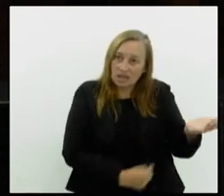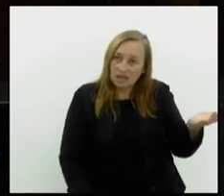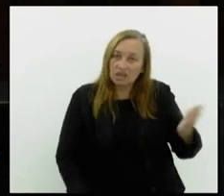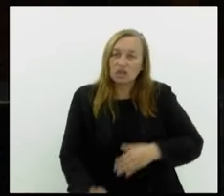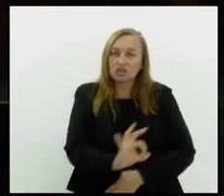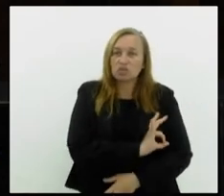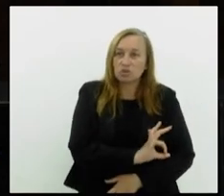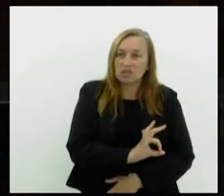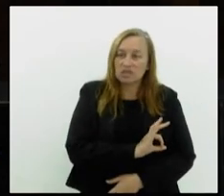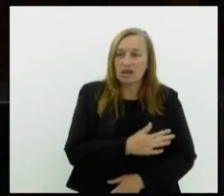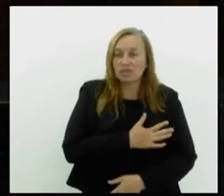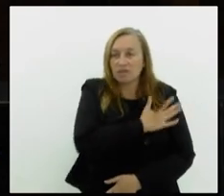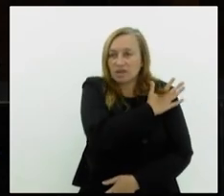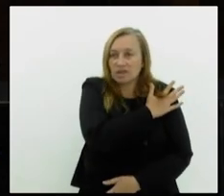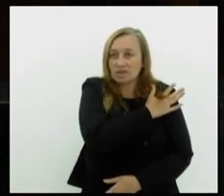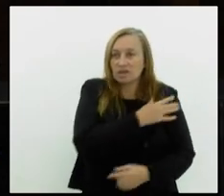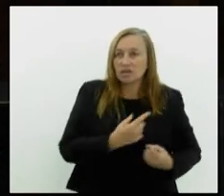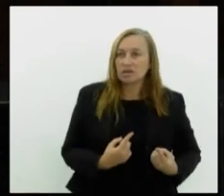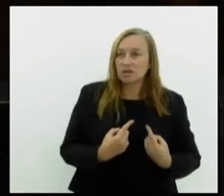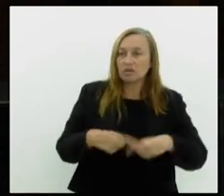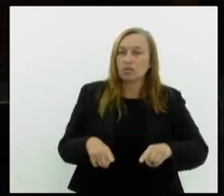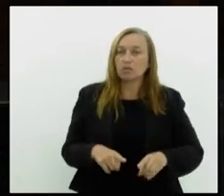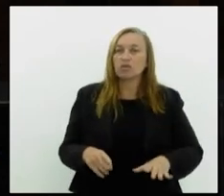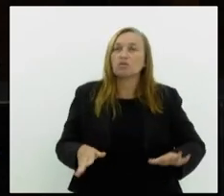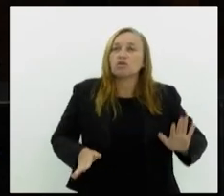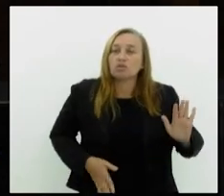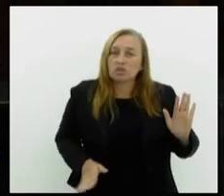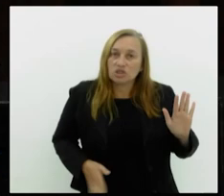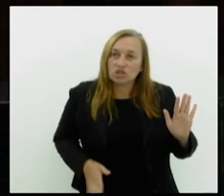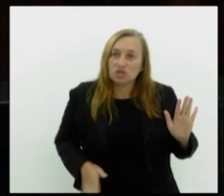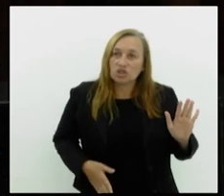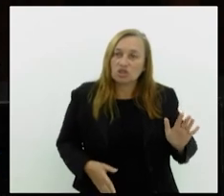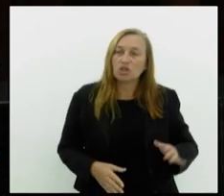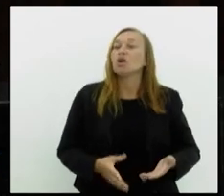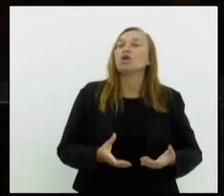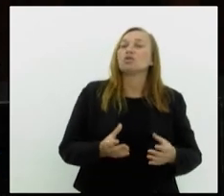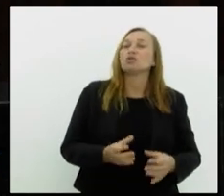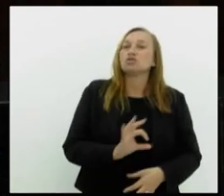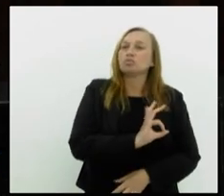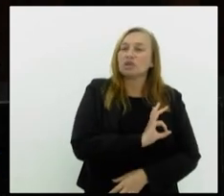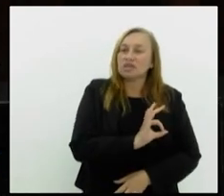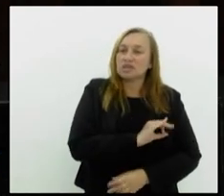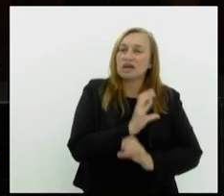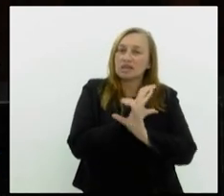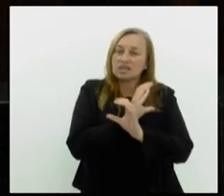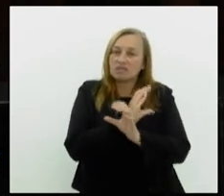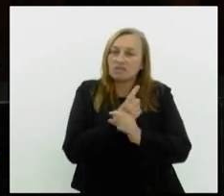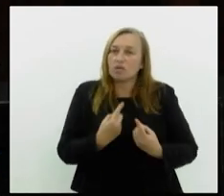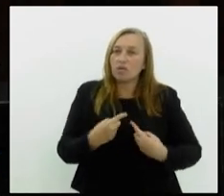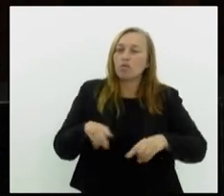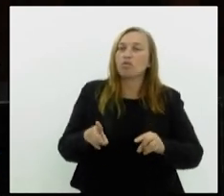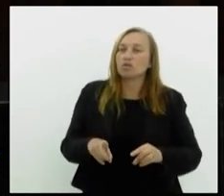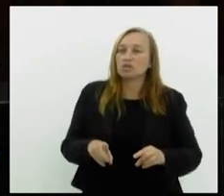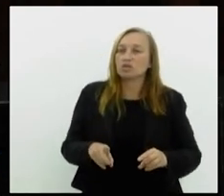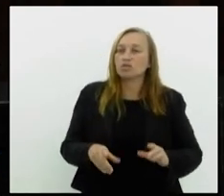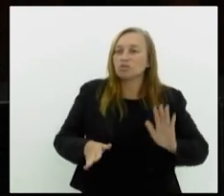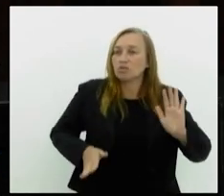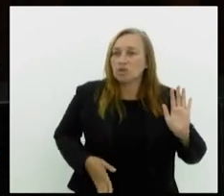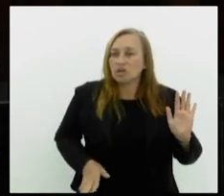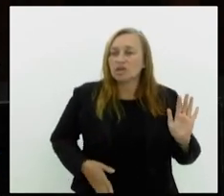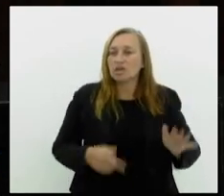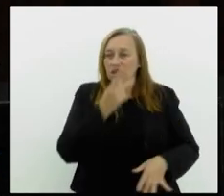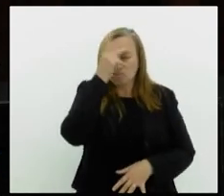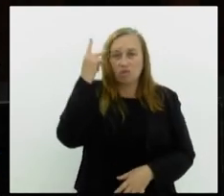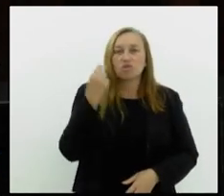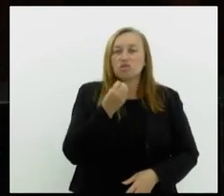policiais militares que confrontam a criminalidade, dos policiais civis que confrontam a criminalidade nesse estado e das pessoas